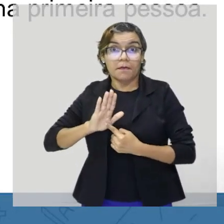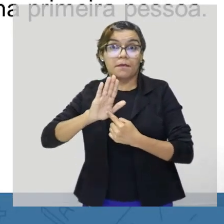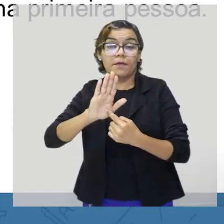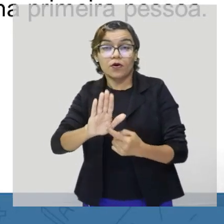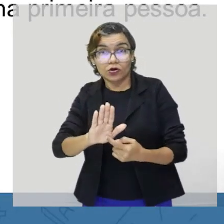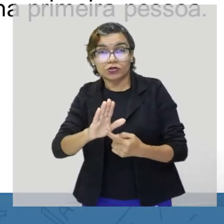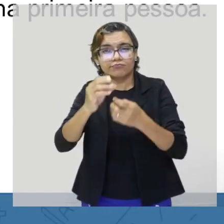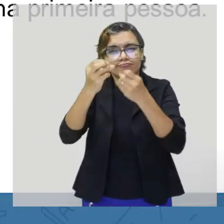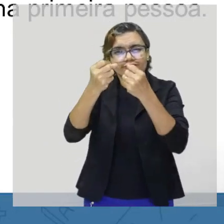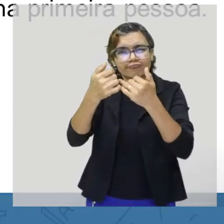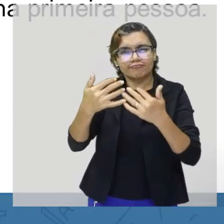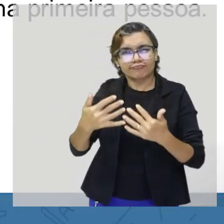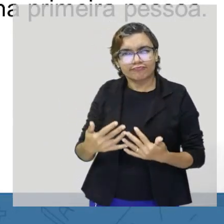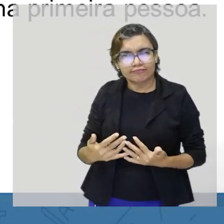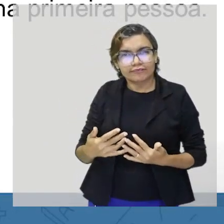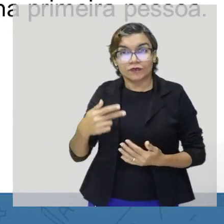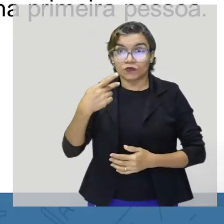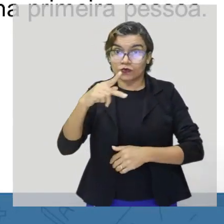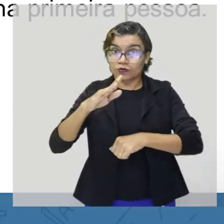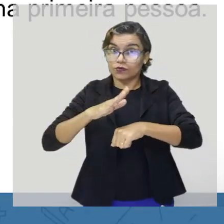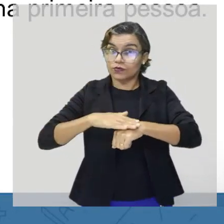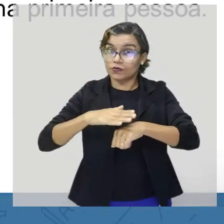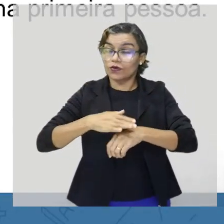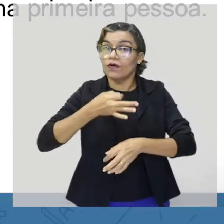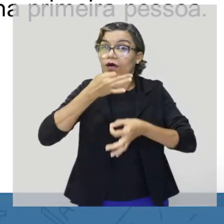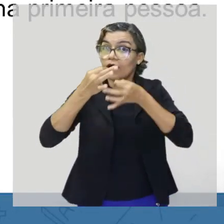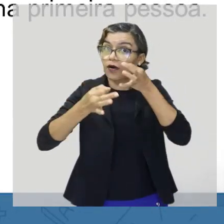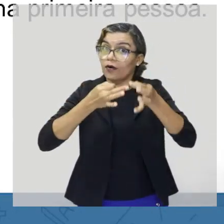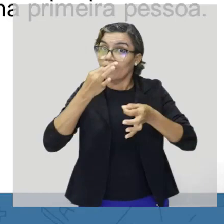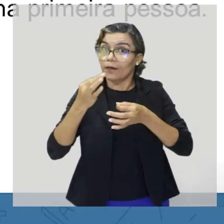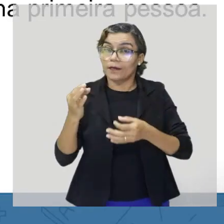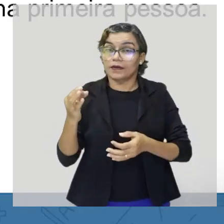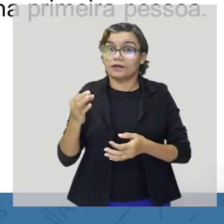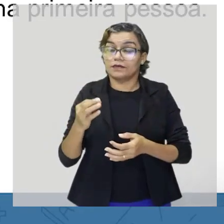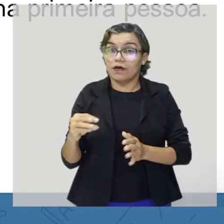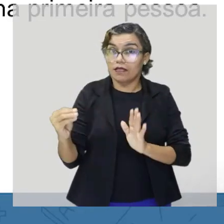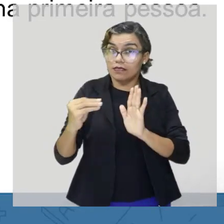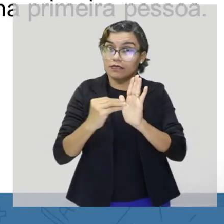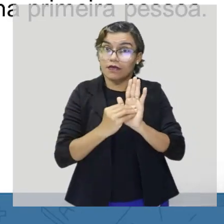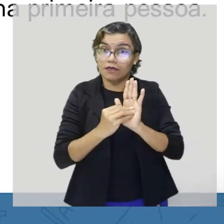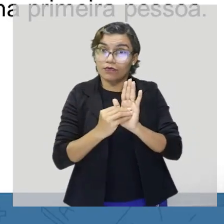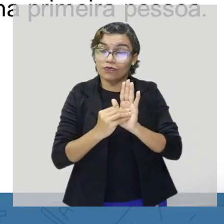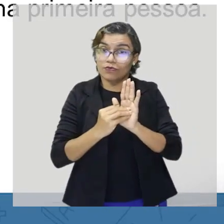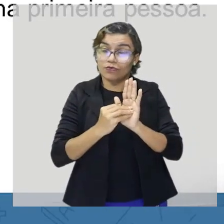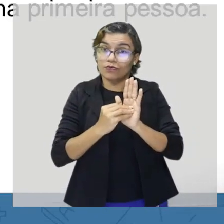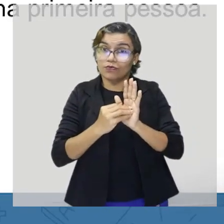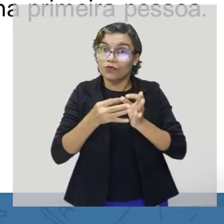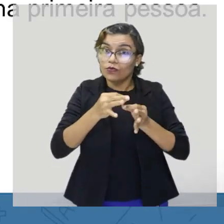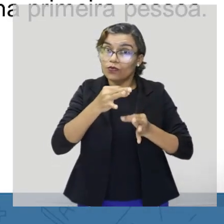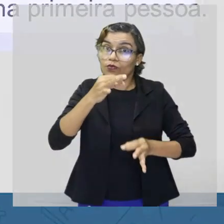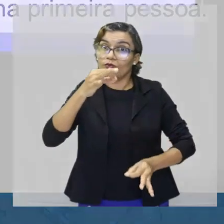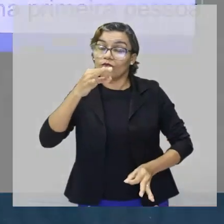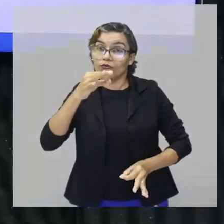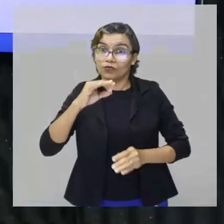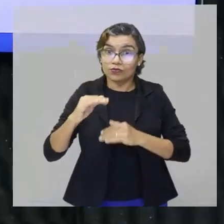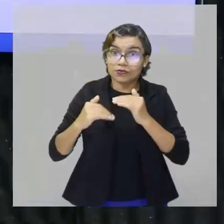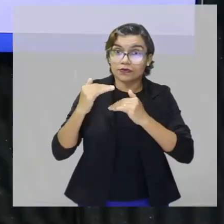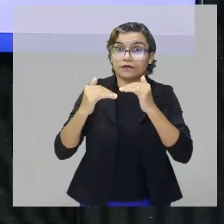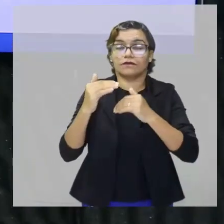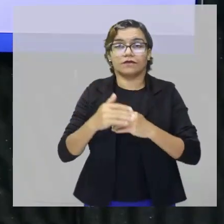e explicando os seus argumentos no desenvolvimento. É nesta parte que